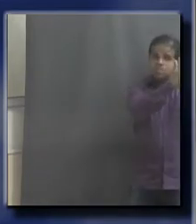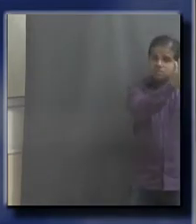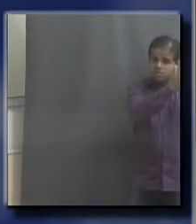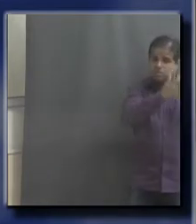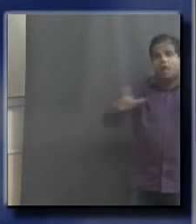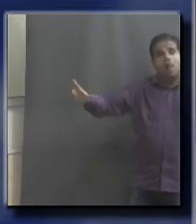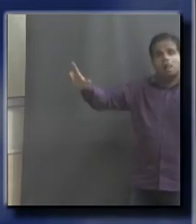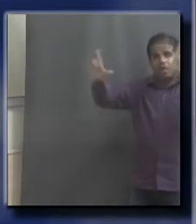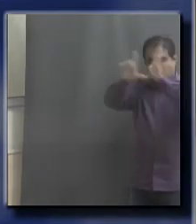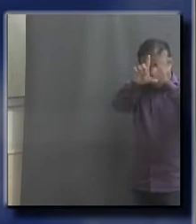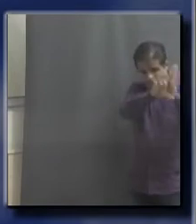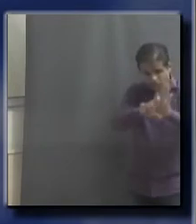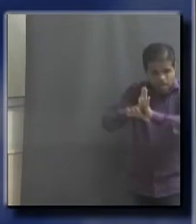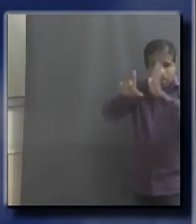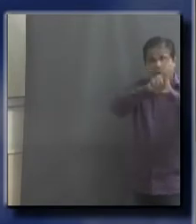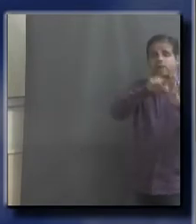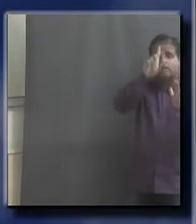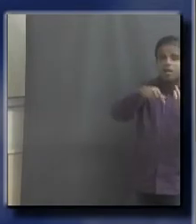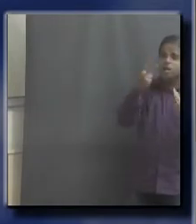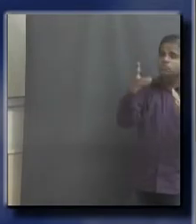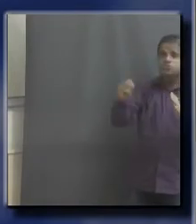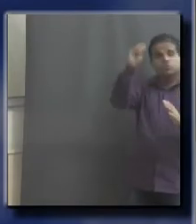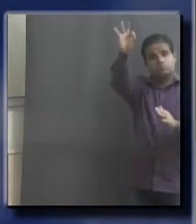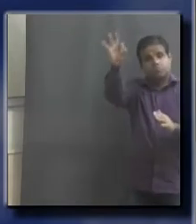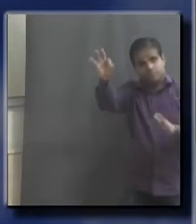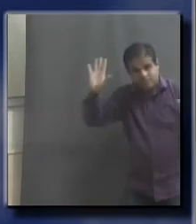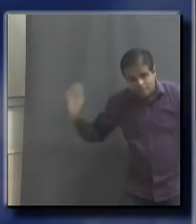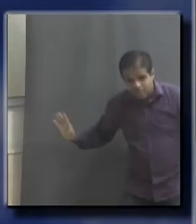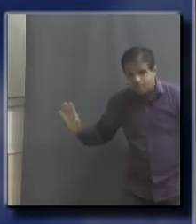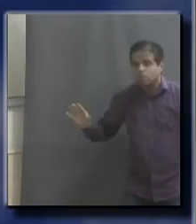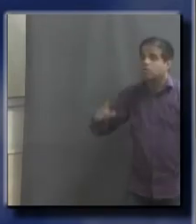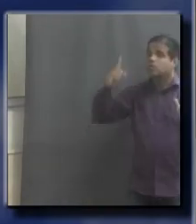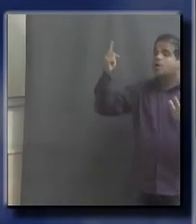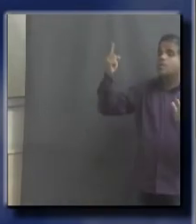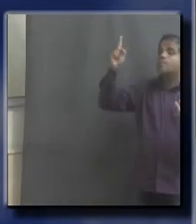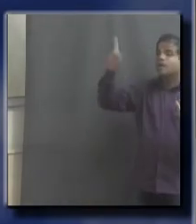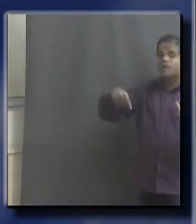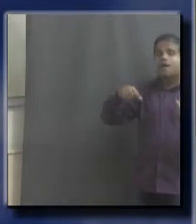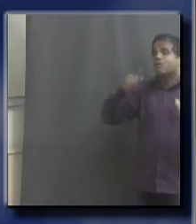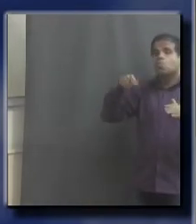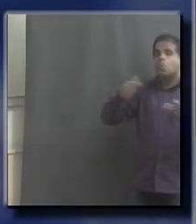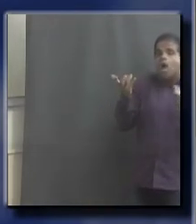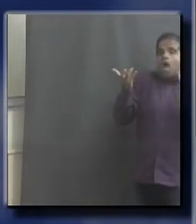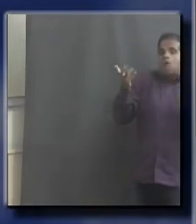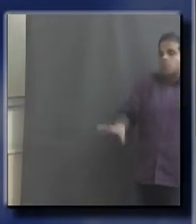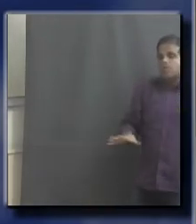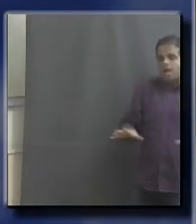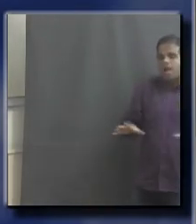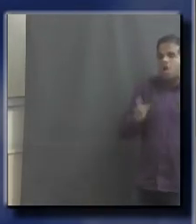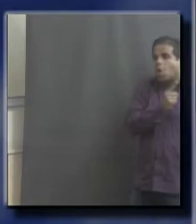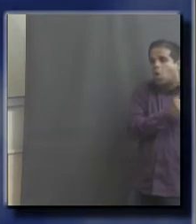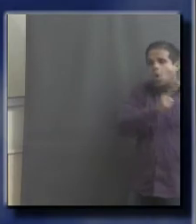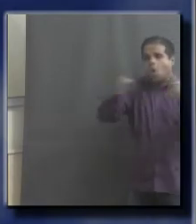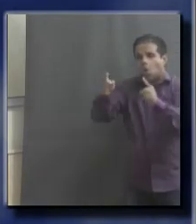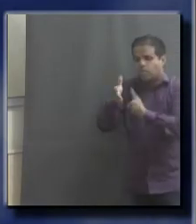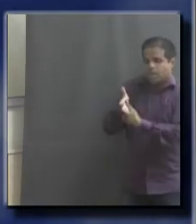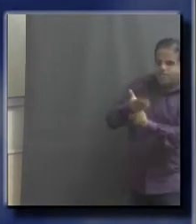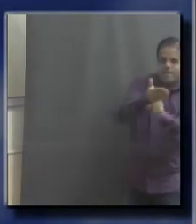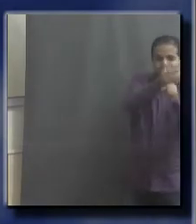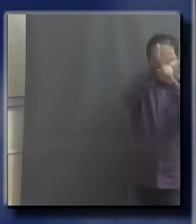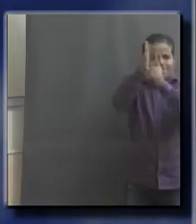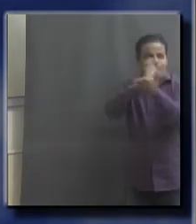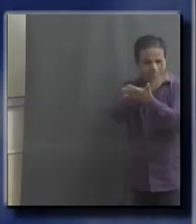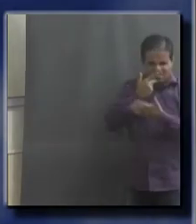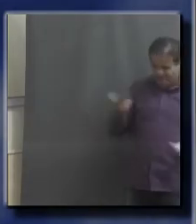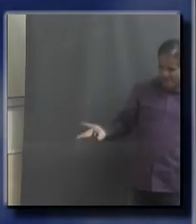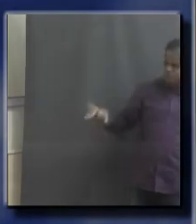própria legislação, que são os 20%. Então, a primeira coisa não é a recusa à tecnologia, como às vezes a gente